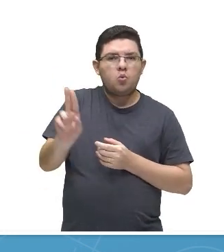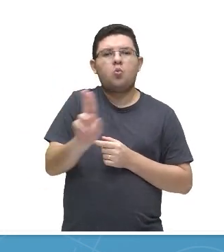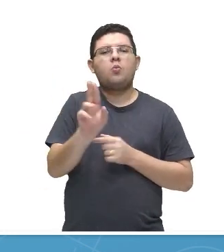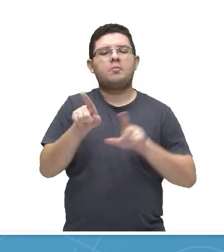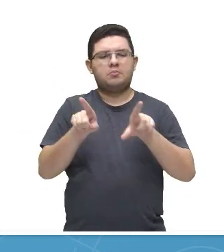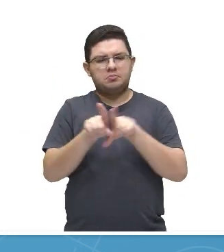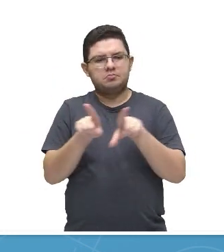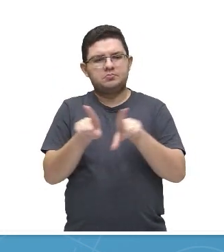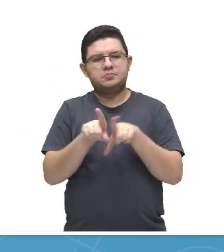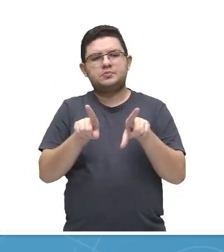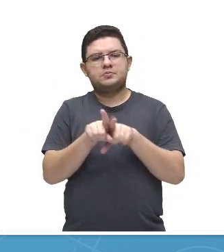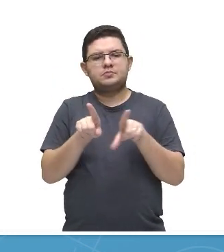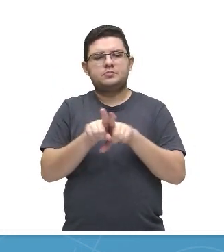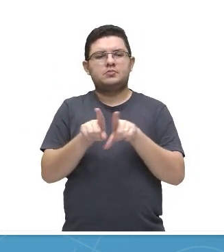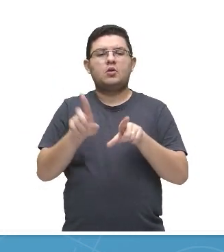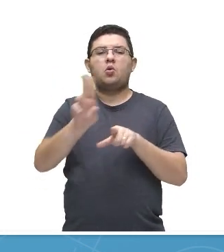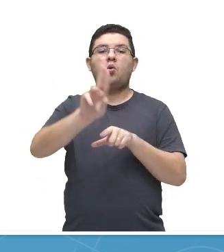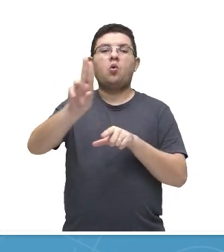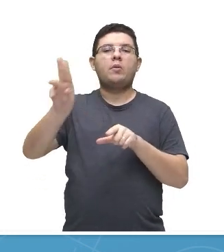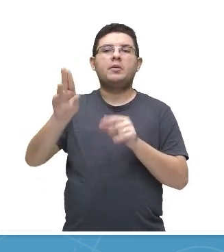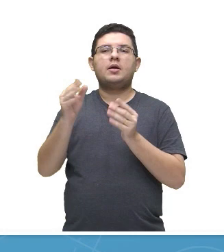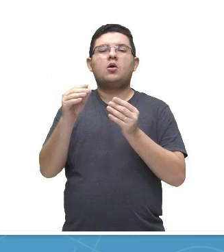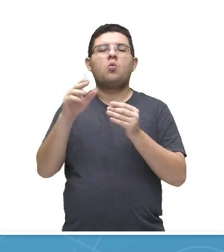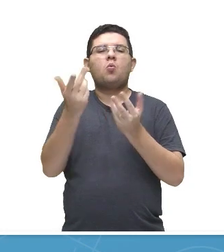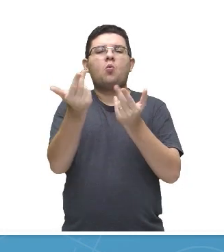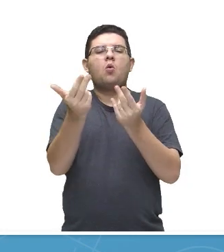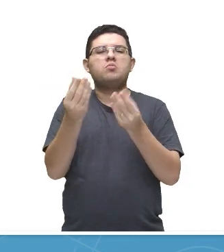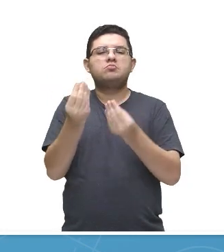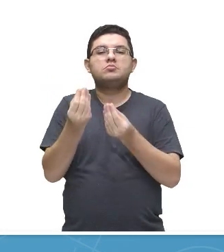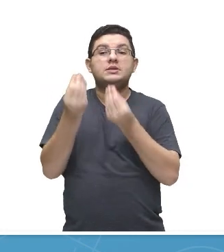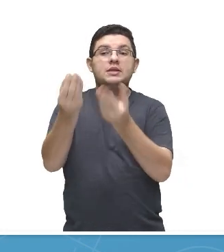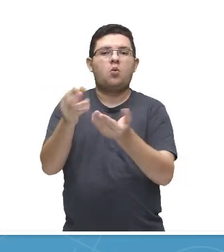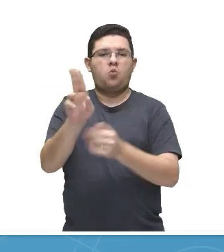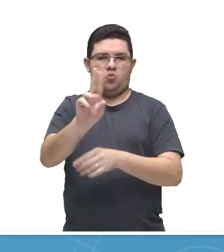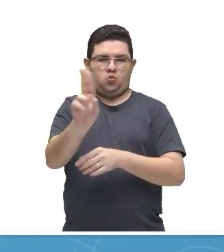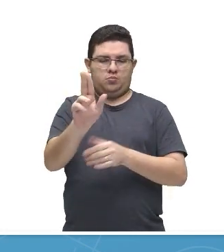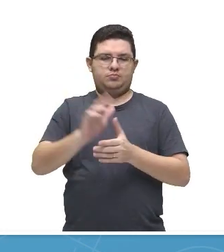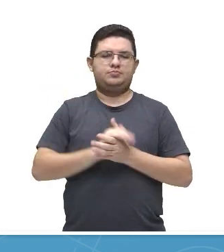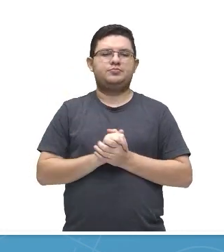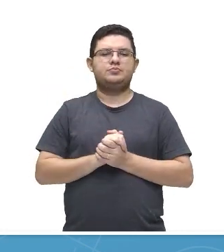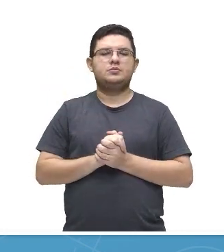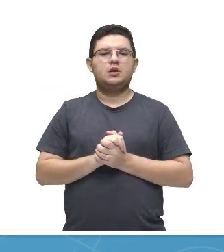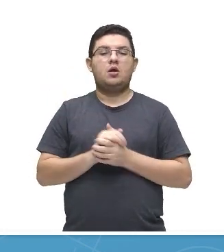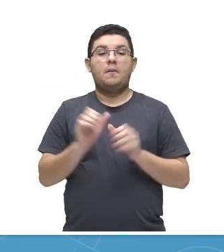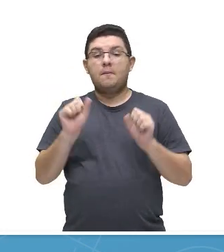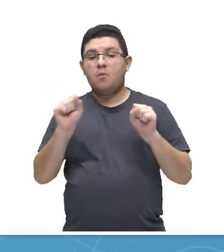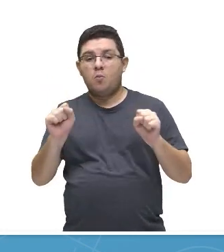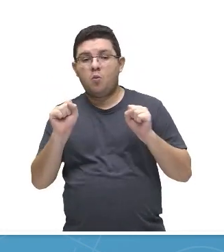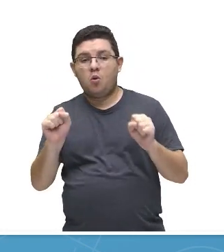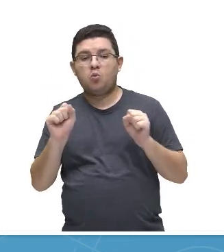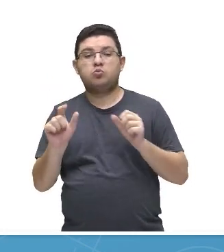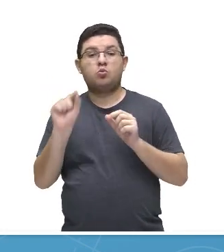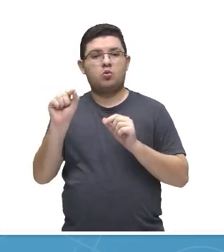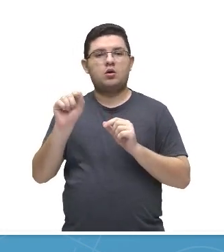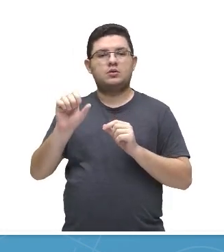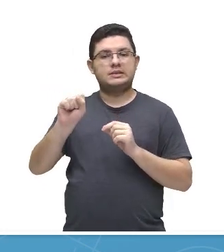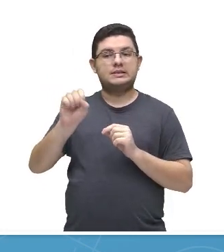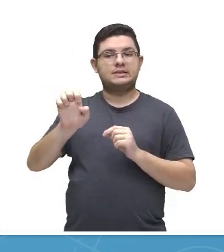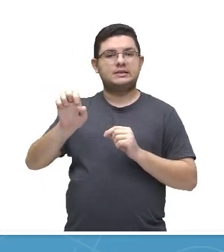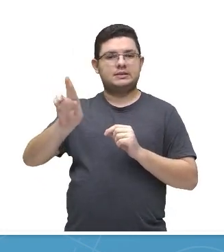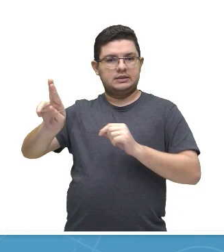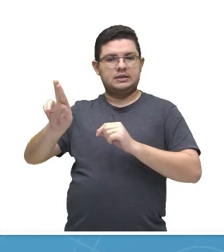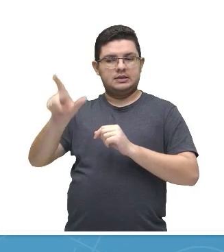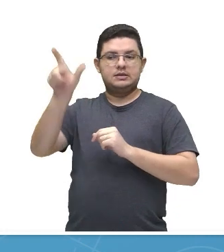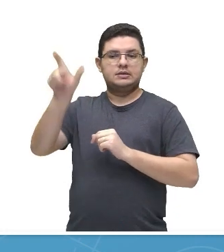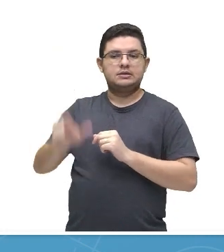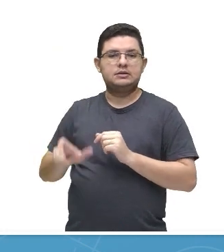É designar, é dar nome. Ele vai nomear um ser, preste atenção, um ser que